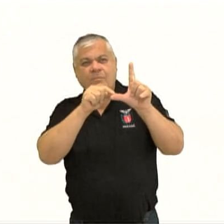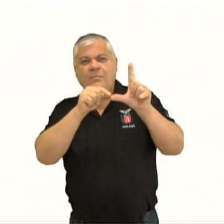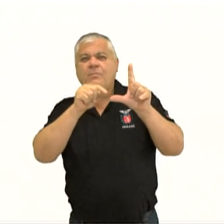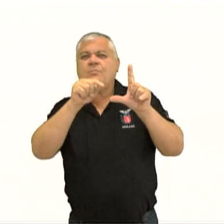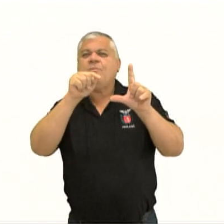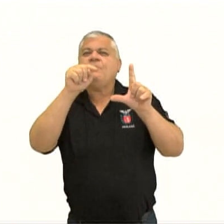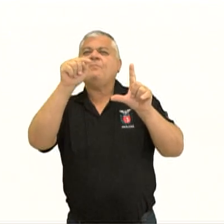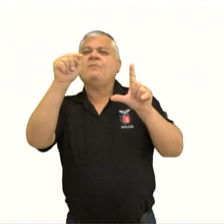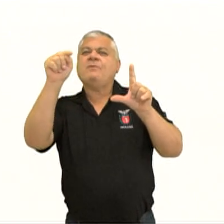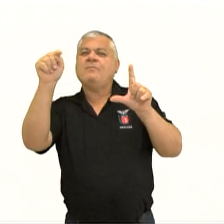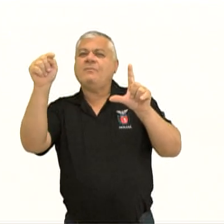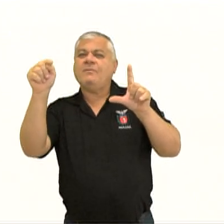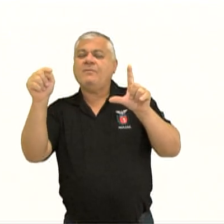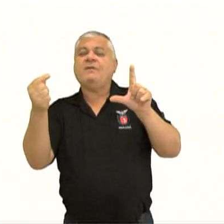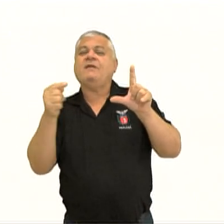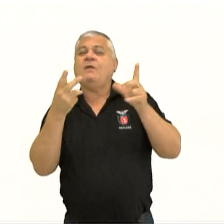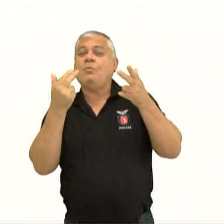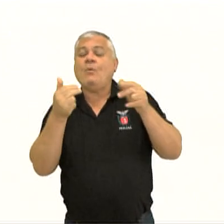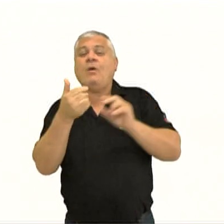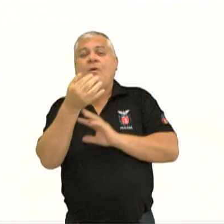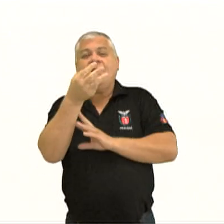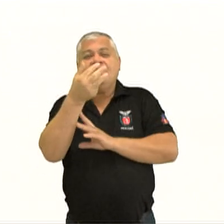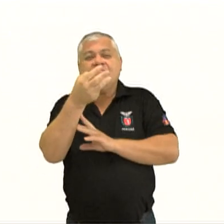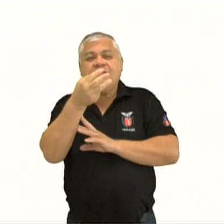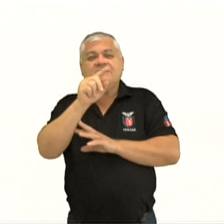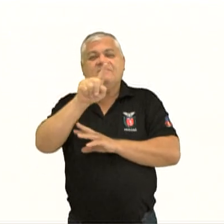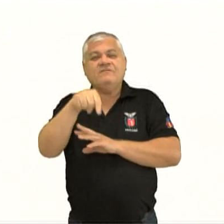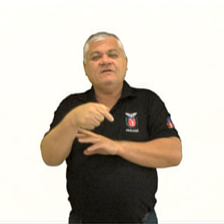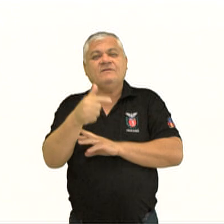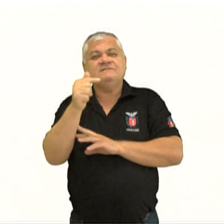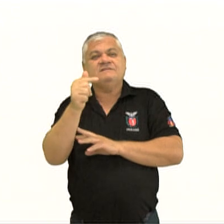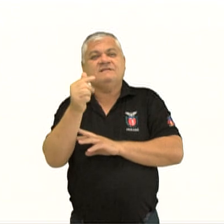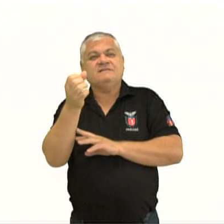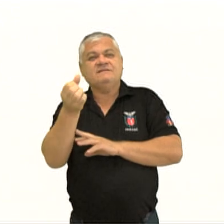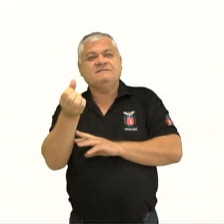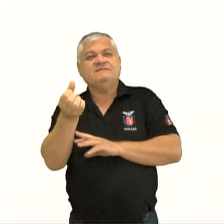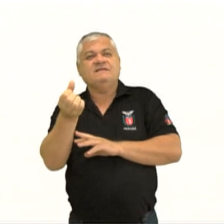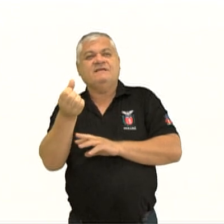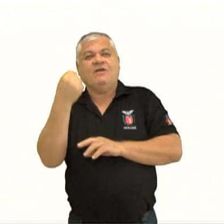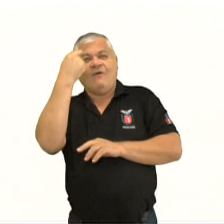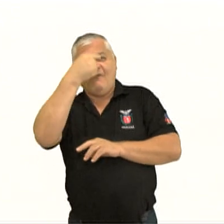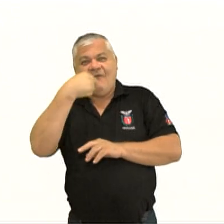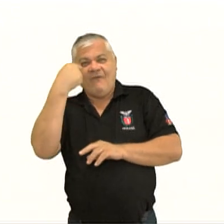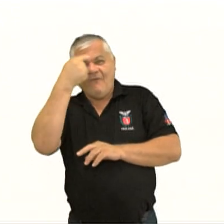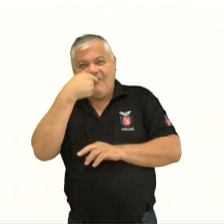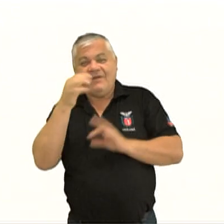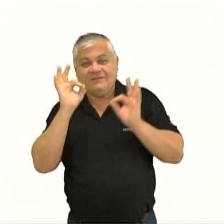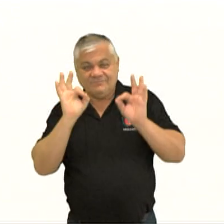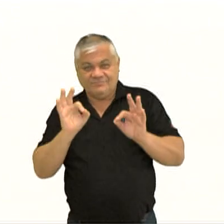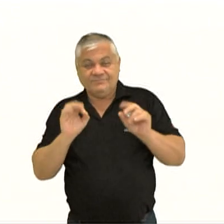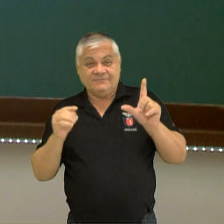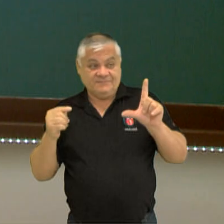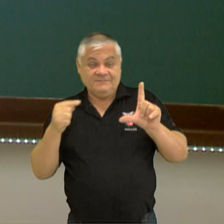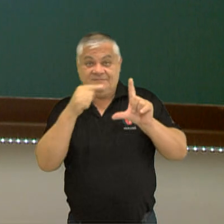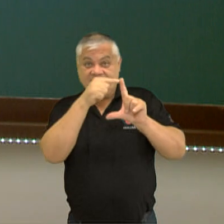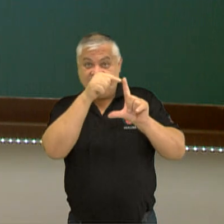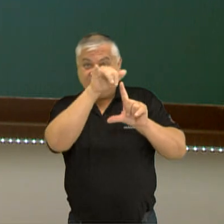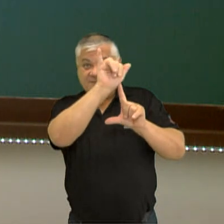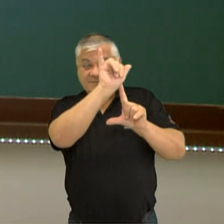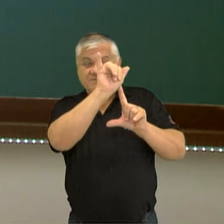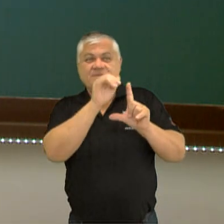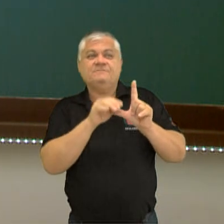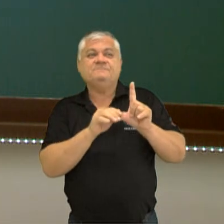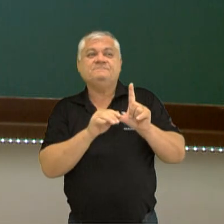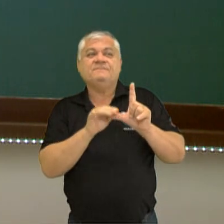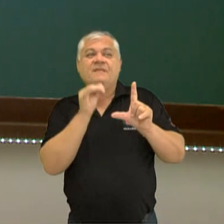máximo 13,73 horas, que é um ponto que está nesse último intervalo aqui no eixo Y.